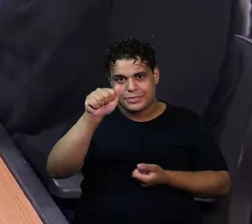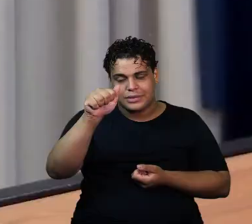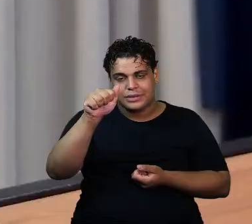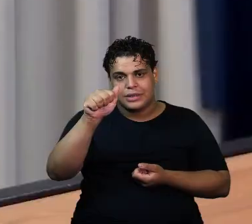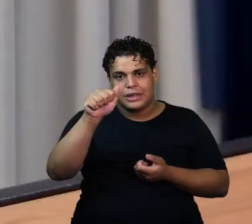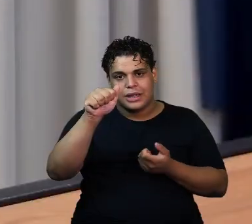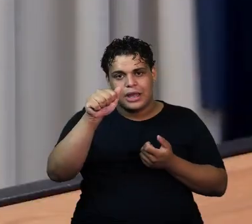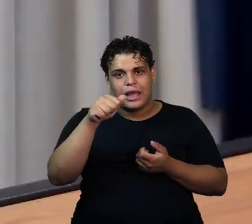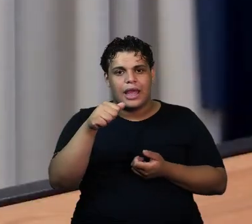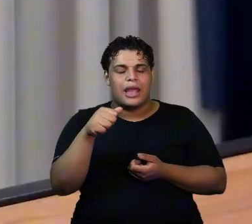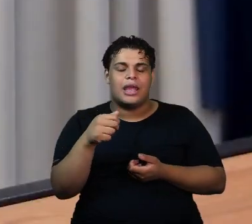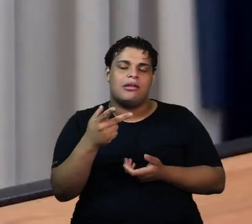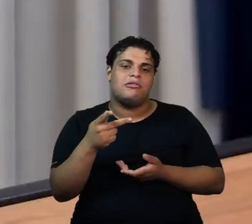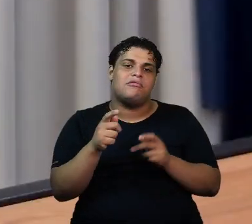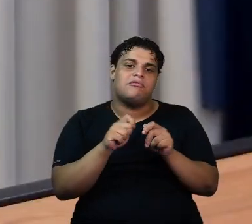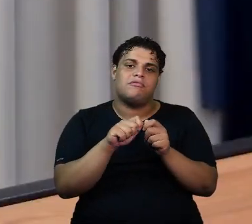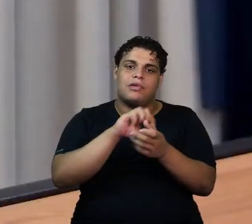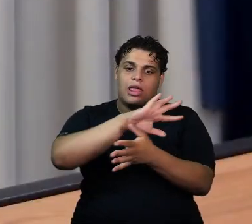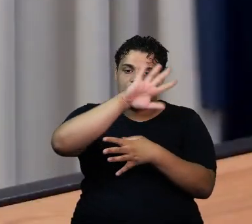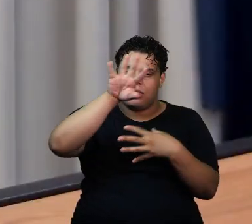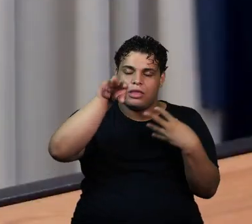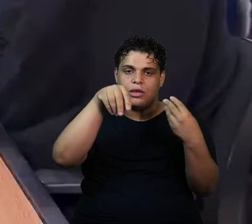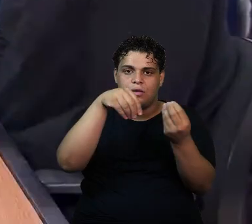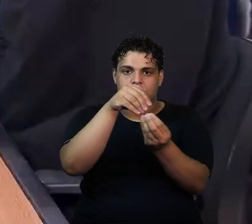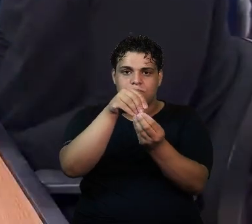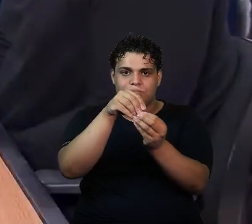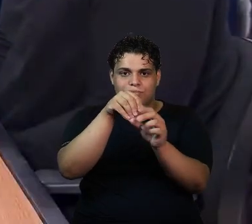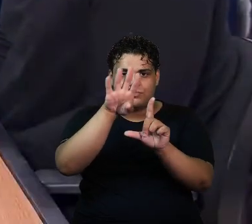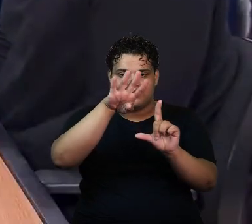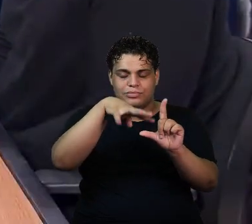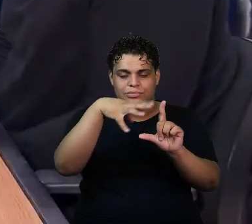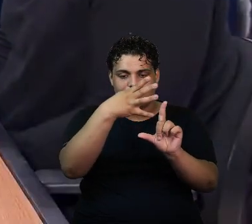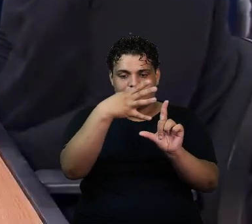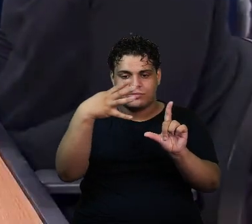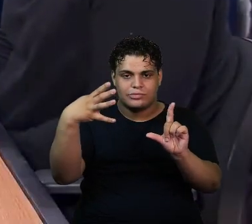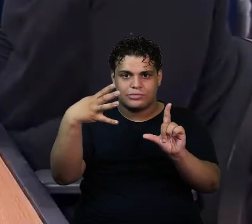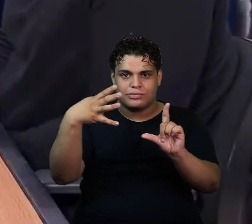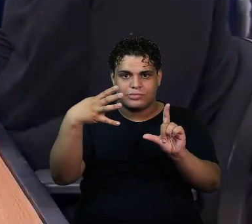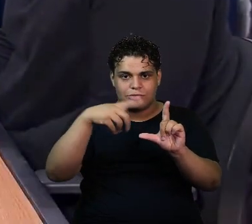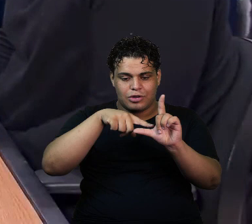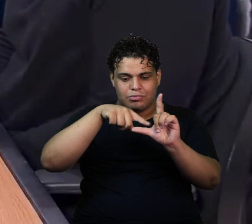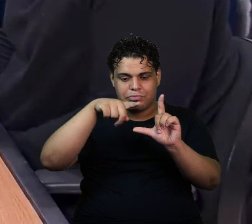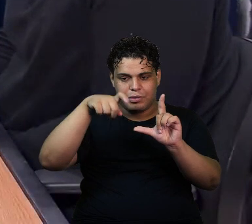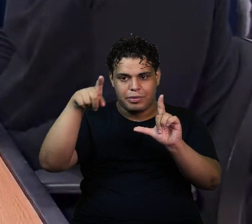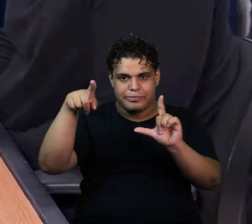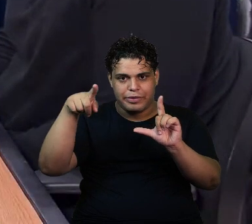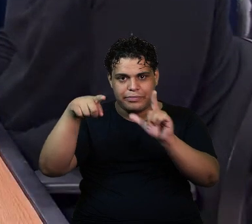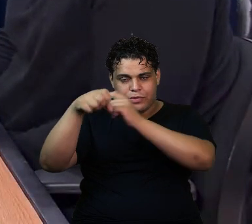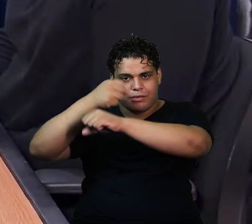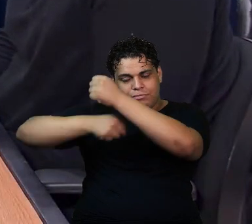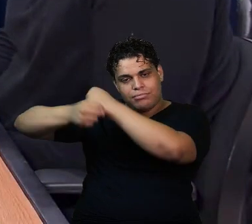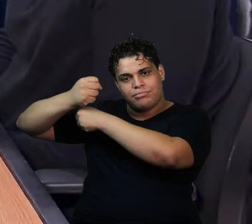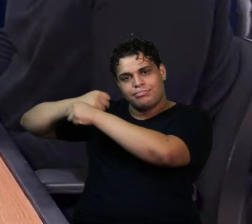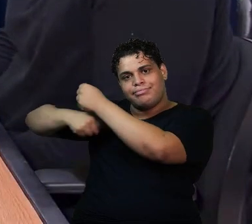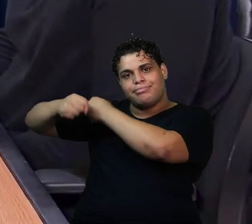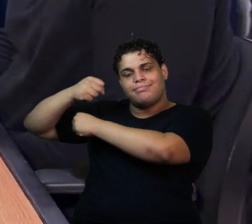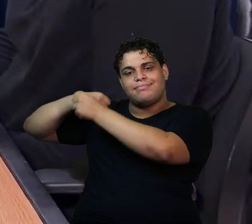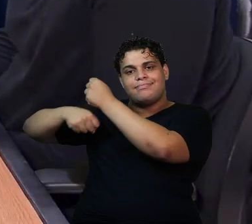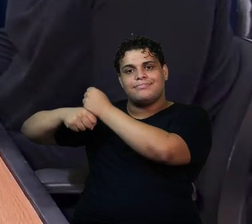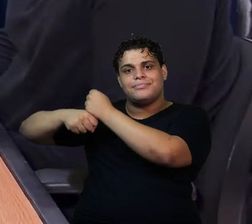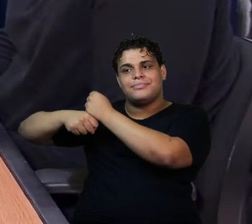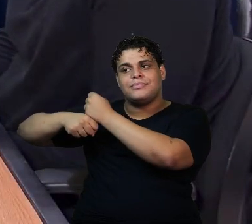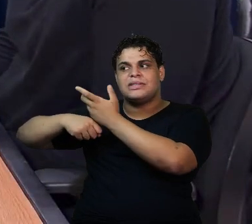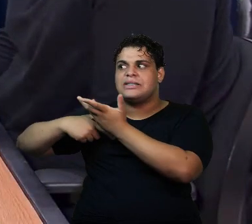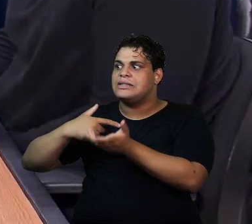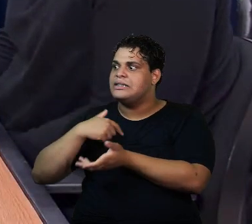um relatório anual sobre os índices, né? De o que acontece nos anos anteriores. E uma coisa que